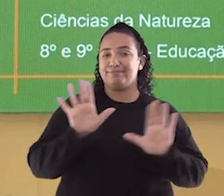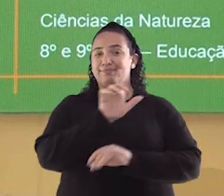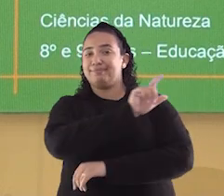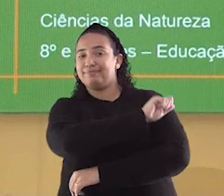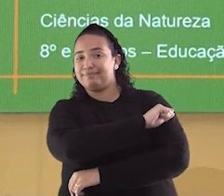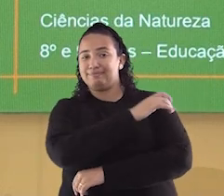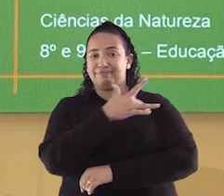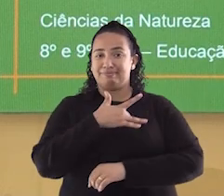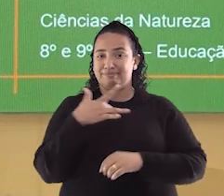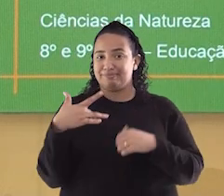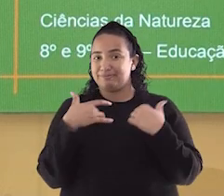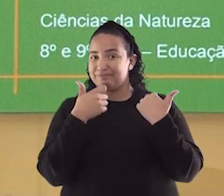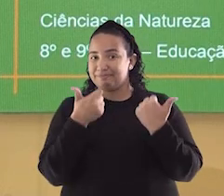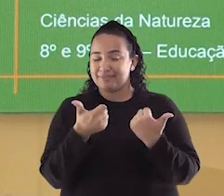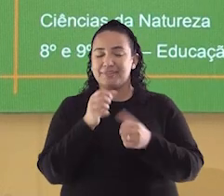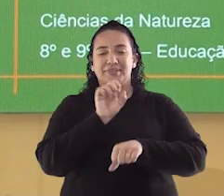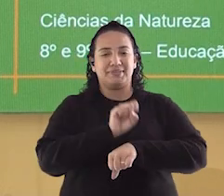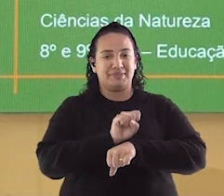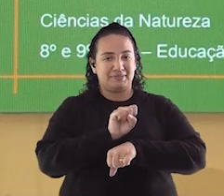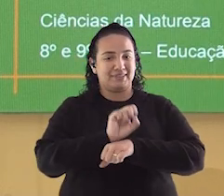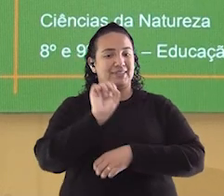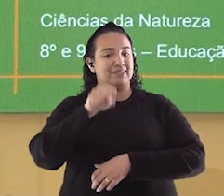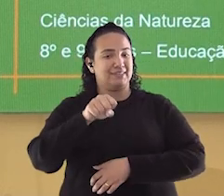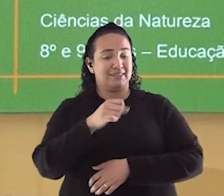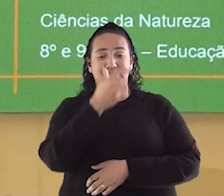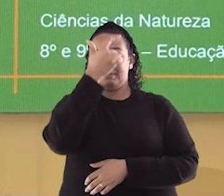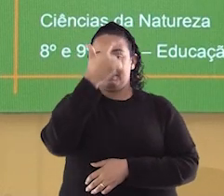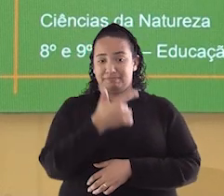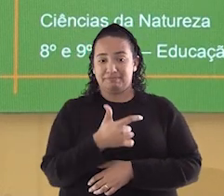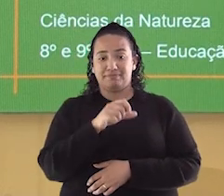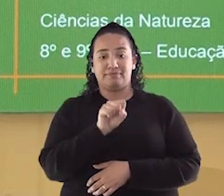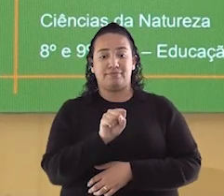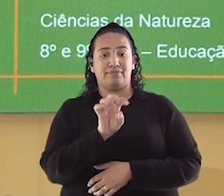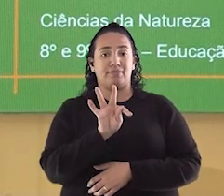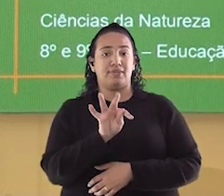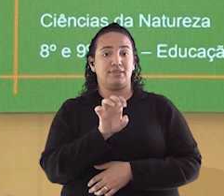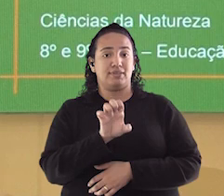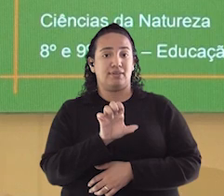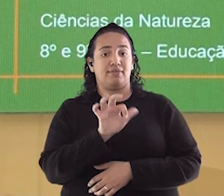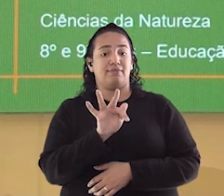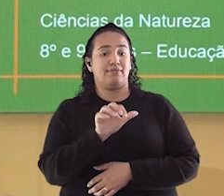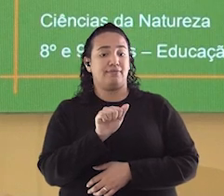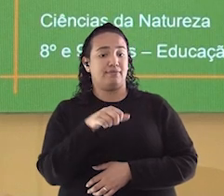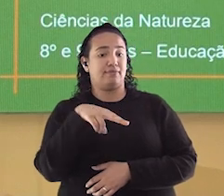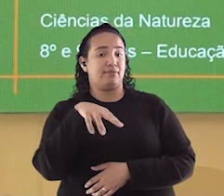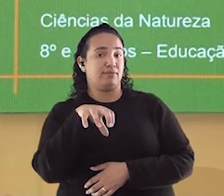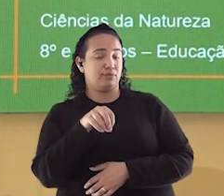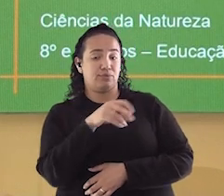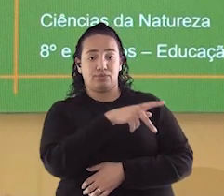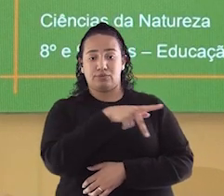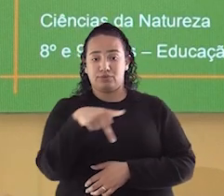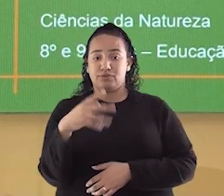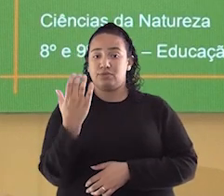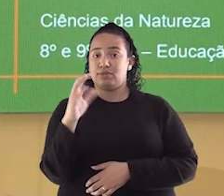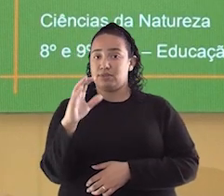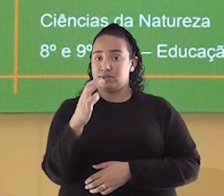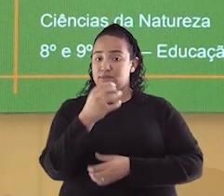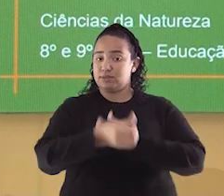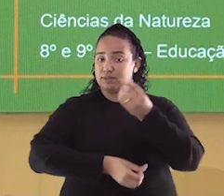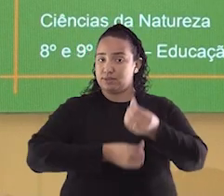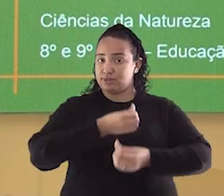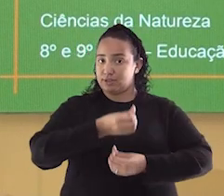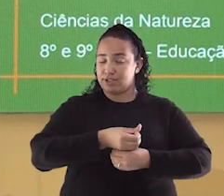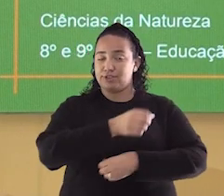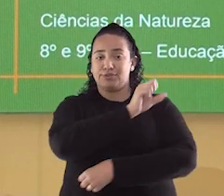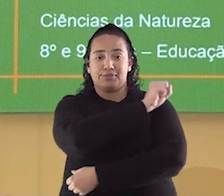Estudantes, como é que estão vocês? Eu espero que muito bem. Eu sou Stefano, professor de Ciências da EJA para o 8º e 9º ano. E a gente está